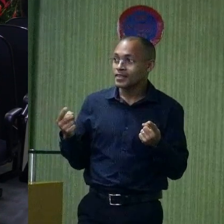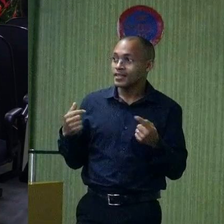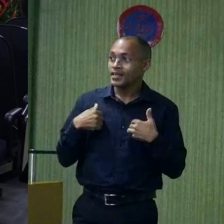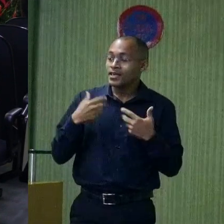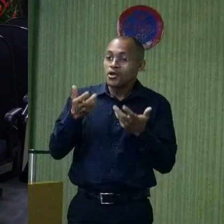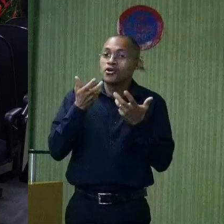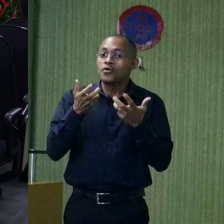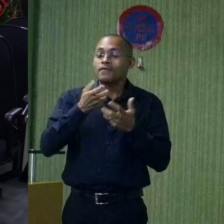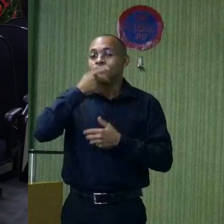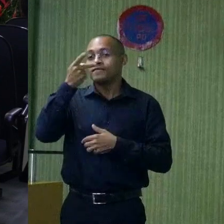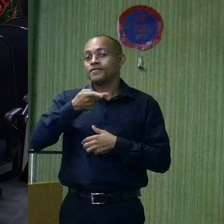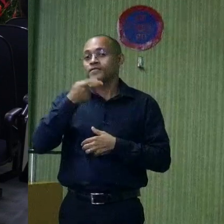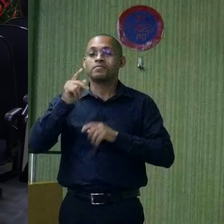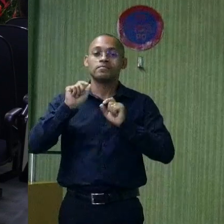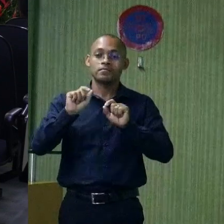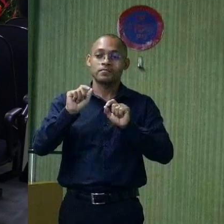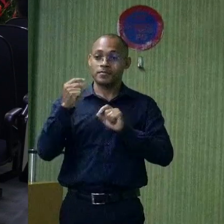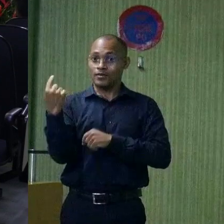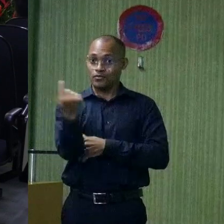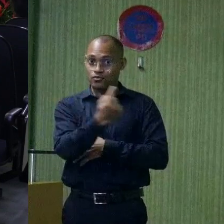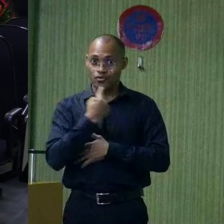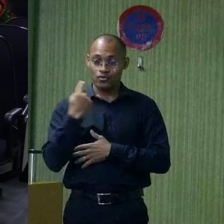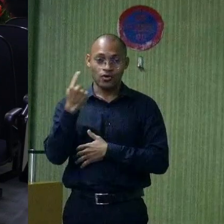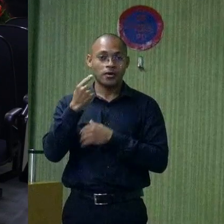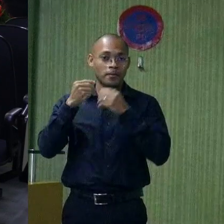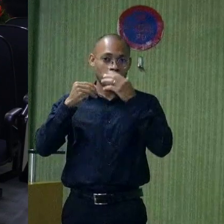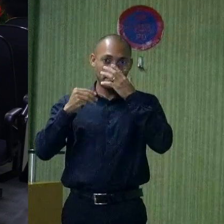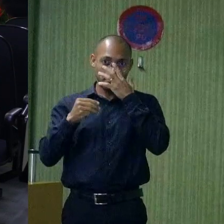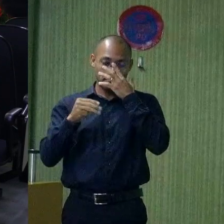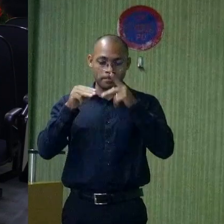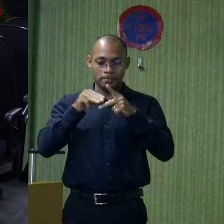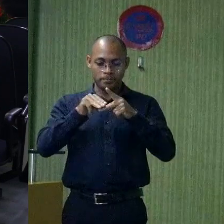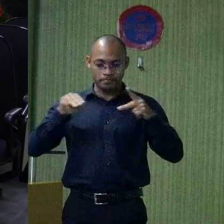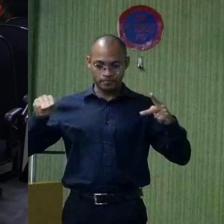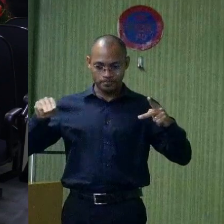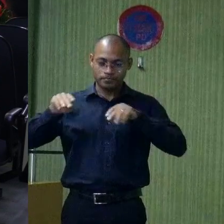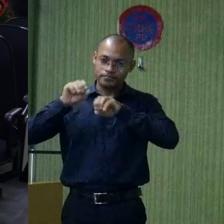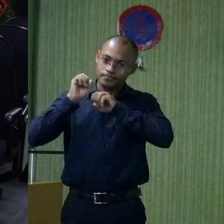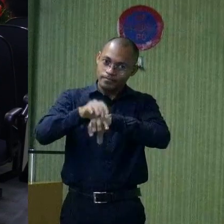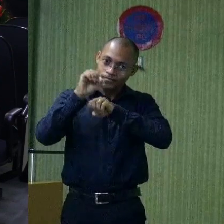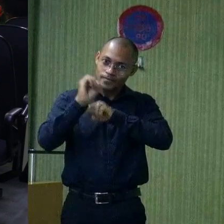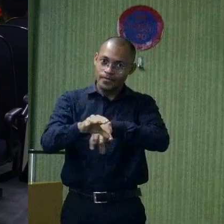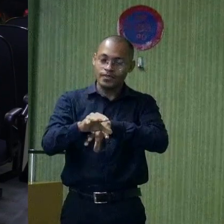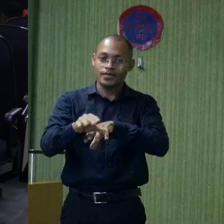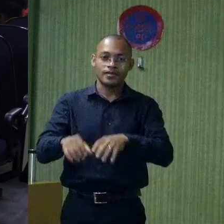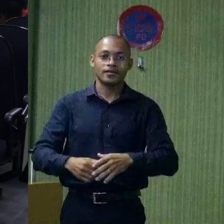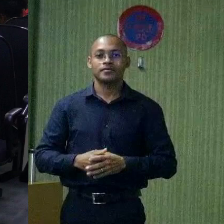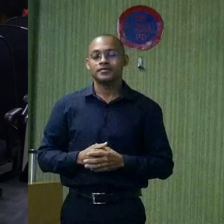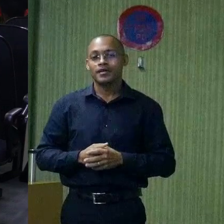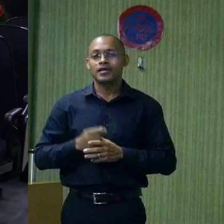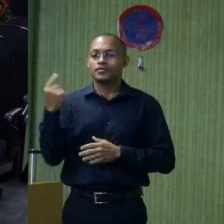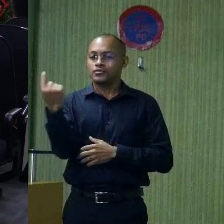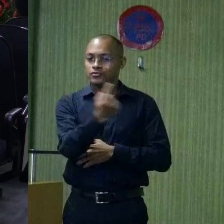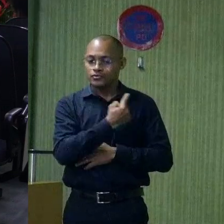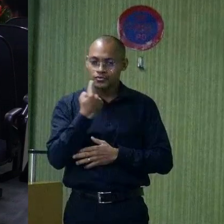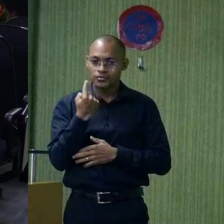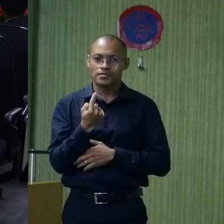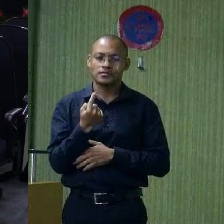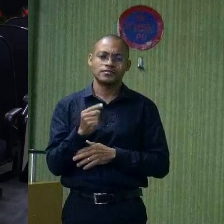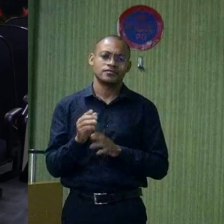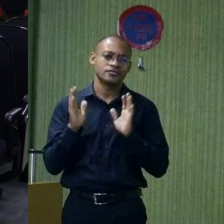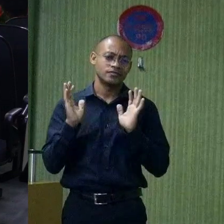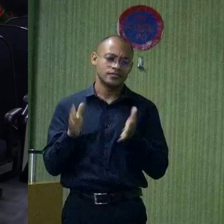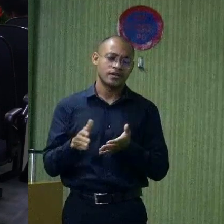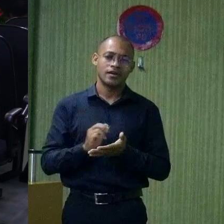dizer que nós do Ministério Público da Educação eh nós já fomos várias